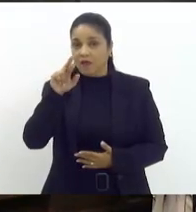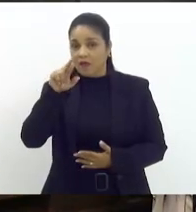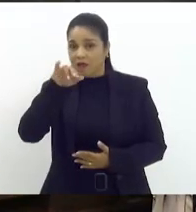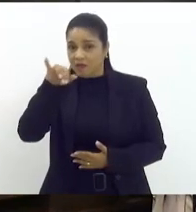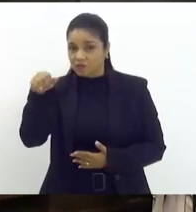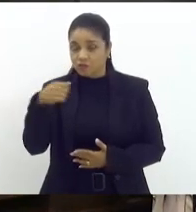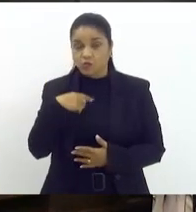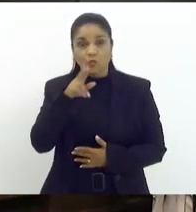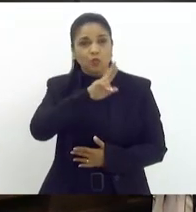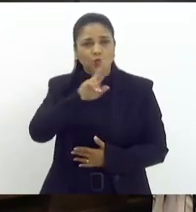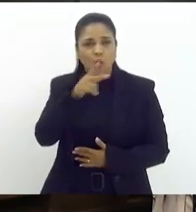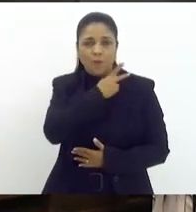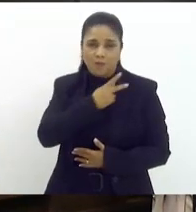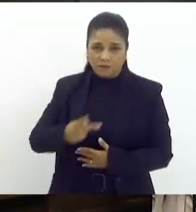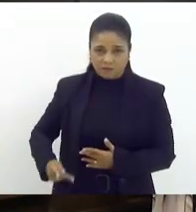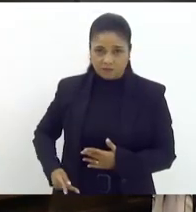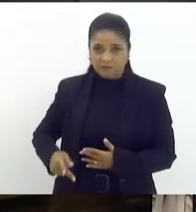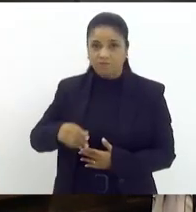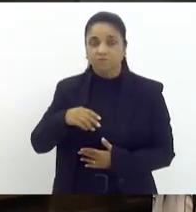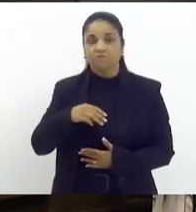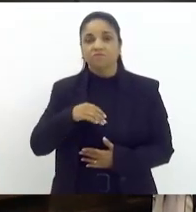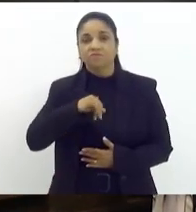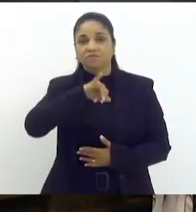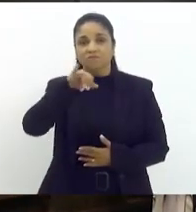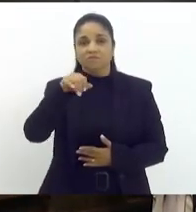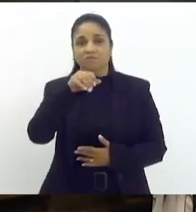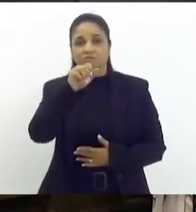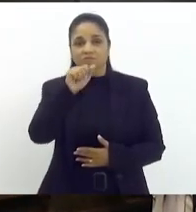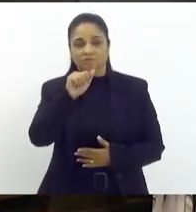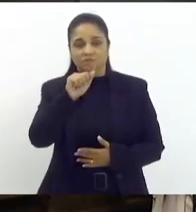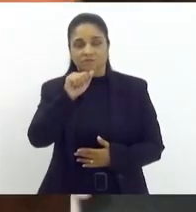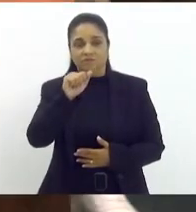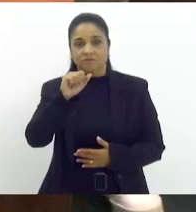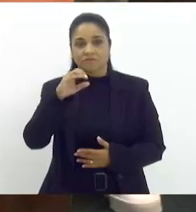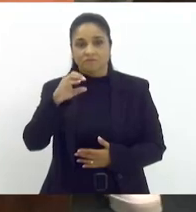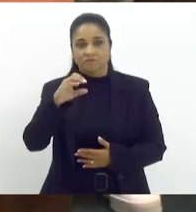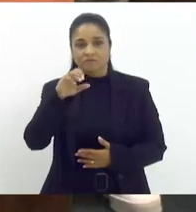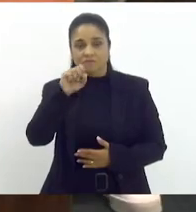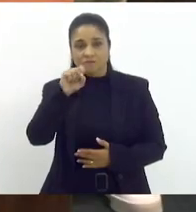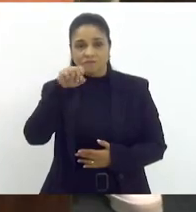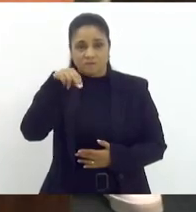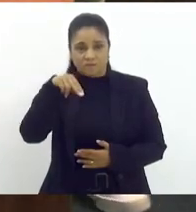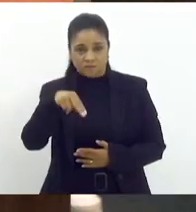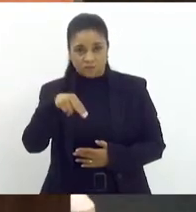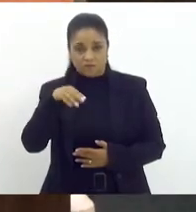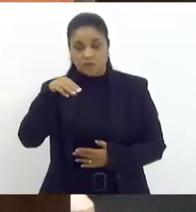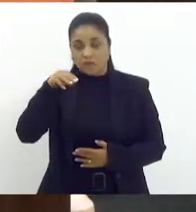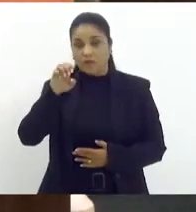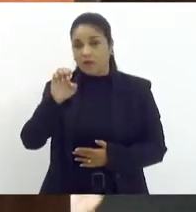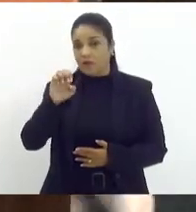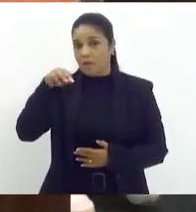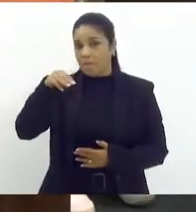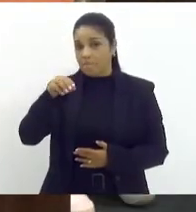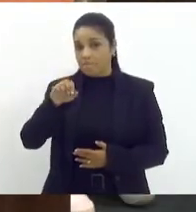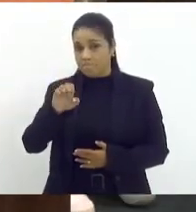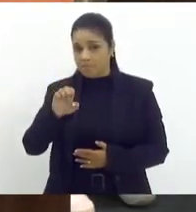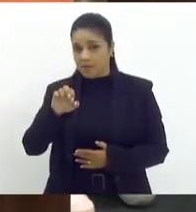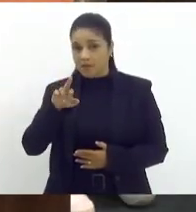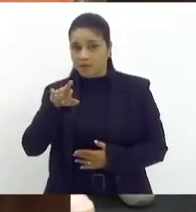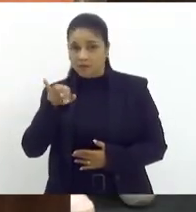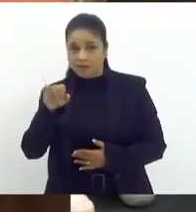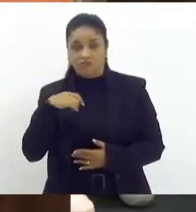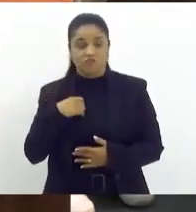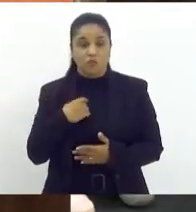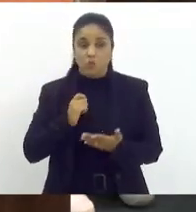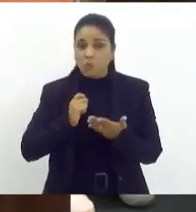é o senhor Jackson Emerick que por gentileza não dê o dinheiro do pagador de impostos na mão